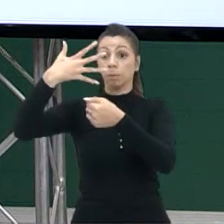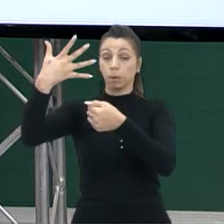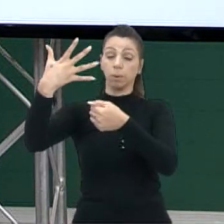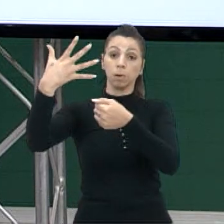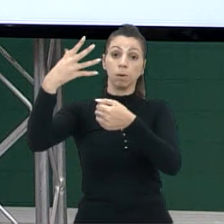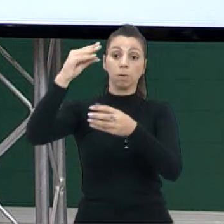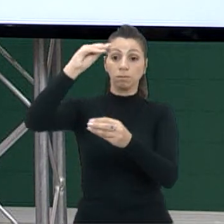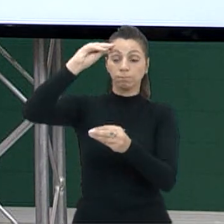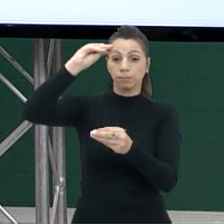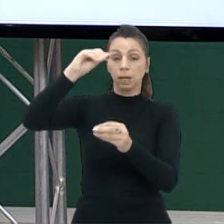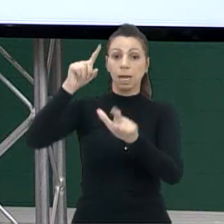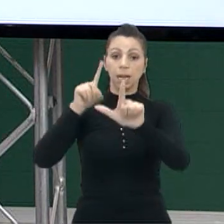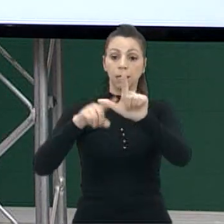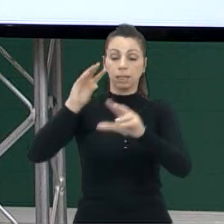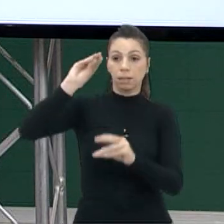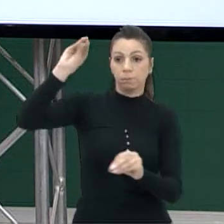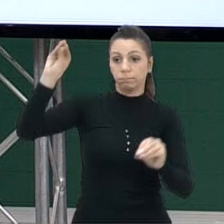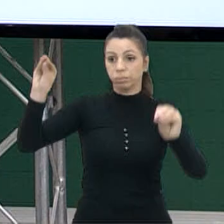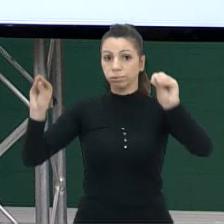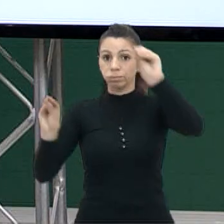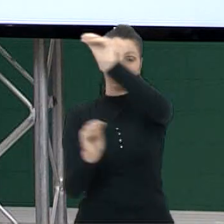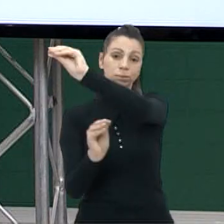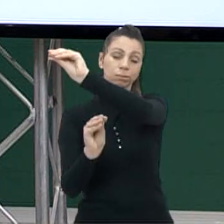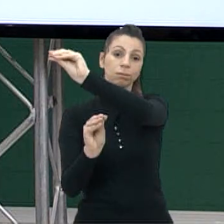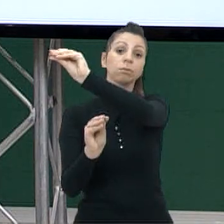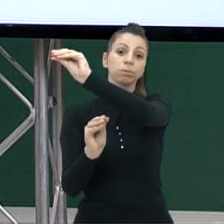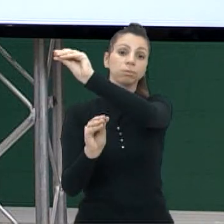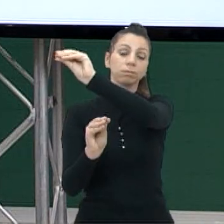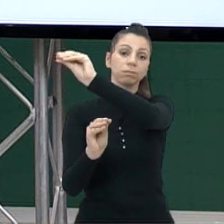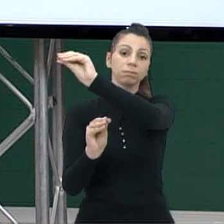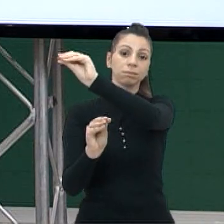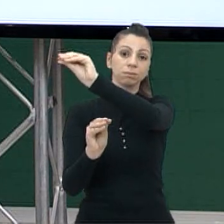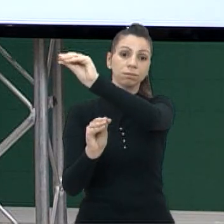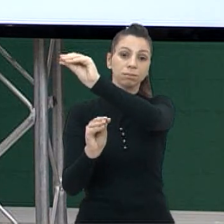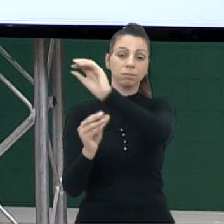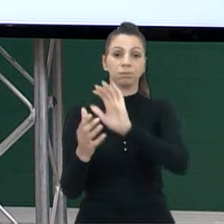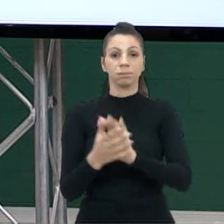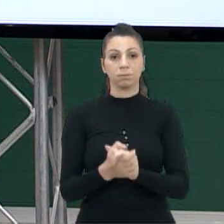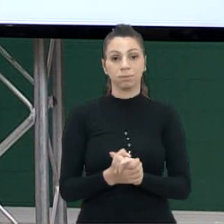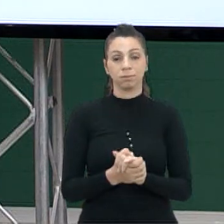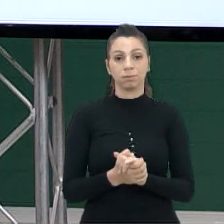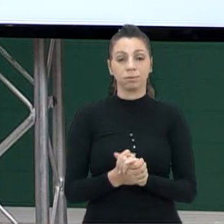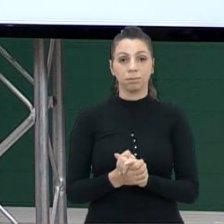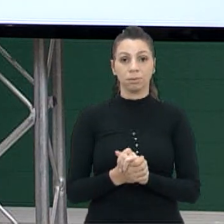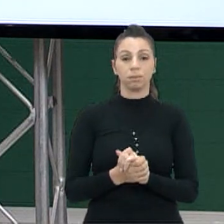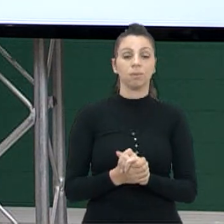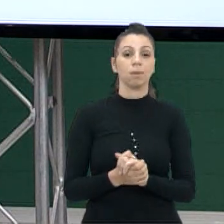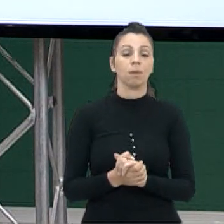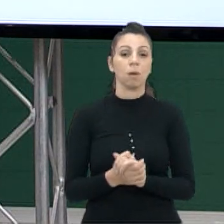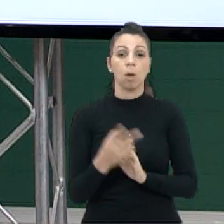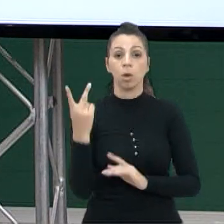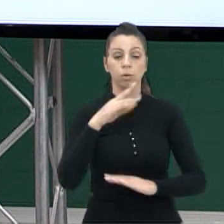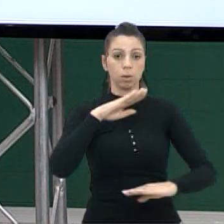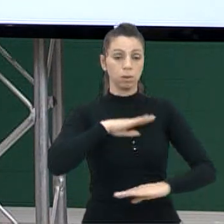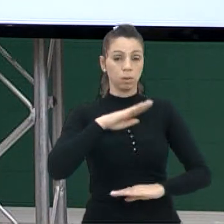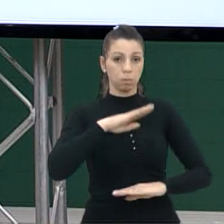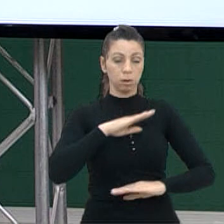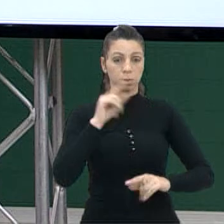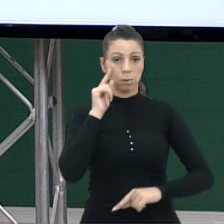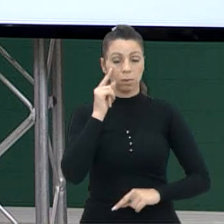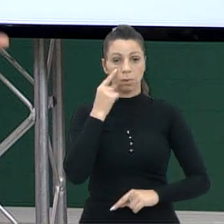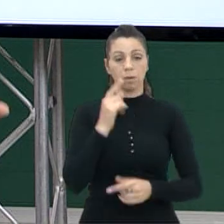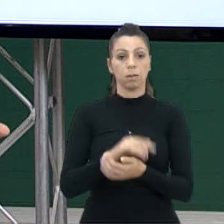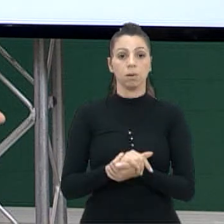para o denominador. Nesse caso também eu não vou ter monômio, eu vou ter uma fração algébrica. Então, 2 casos em que vira fração algébrica. Quando a